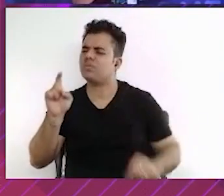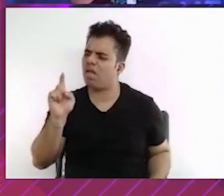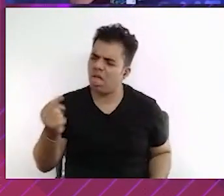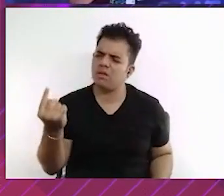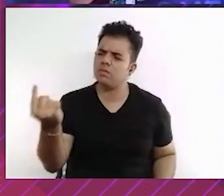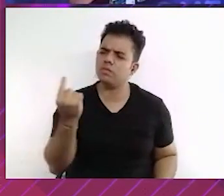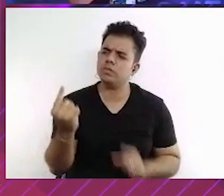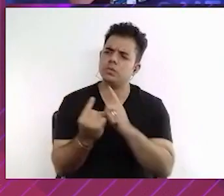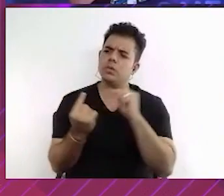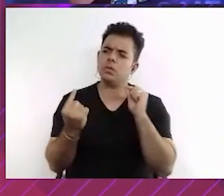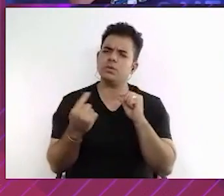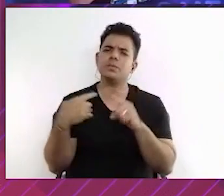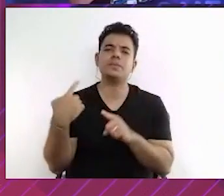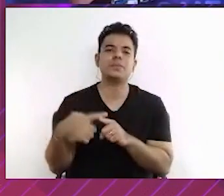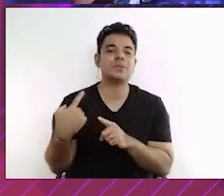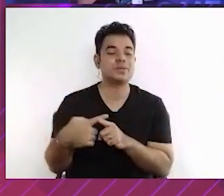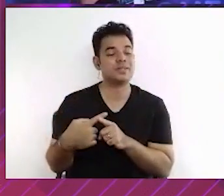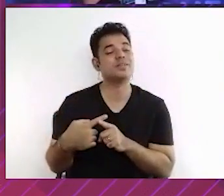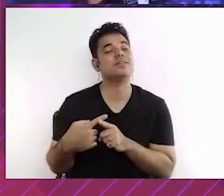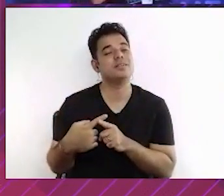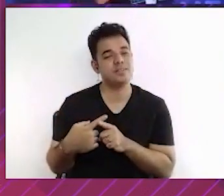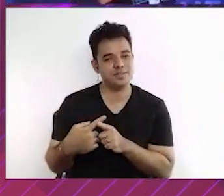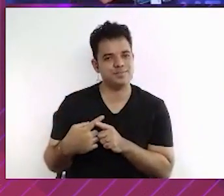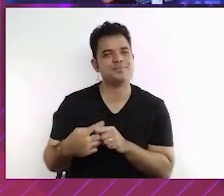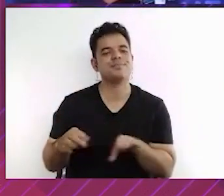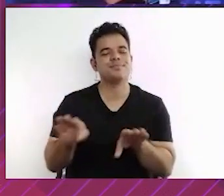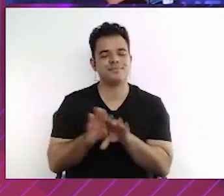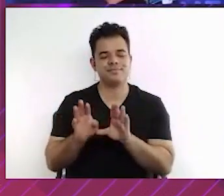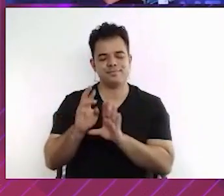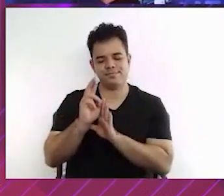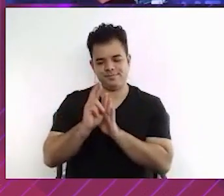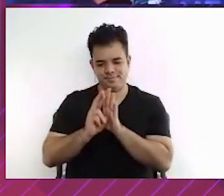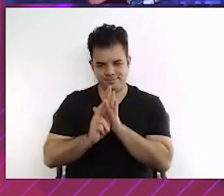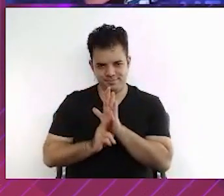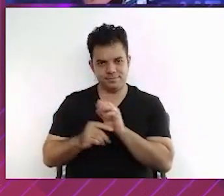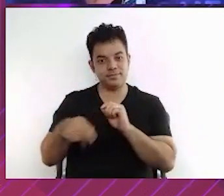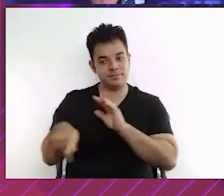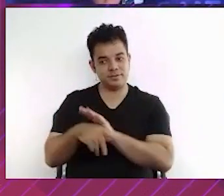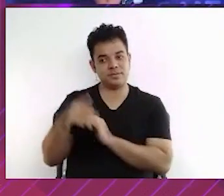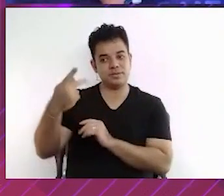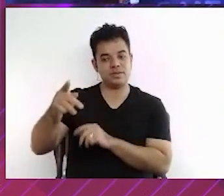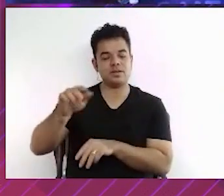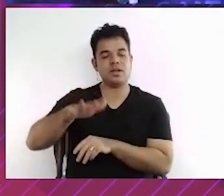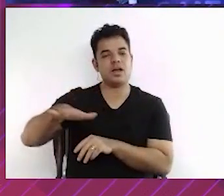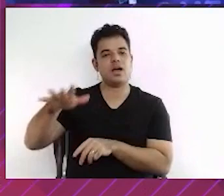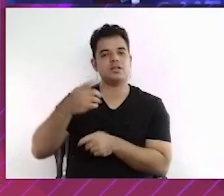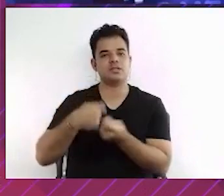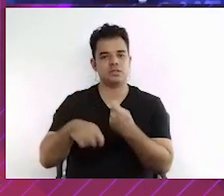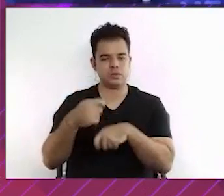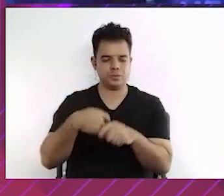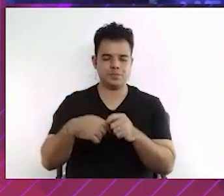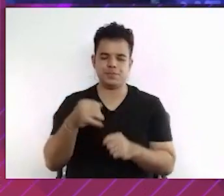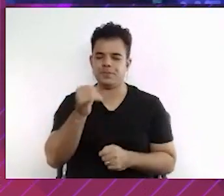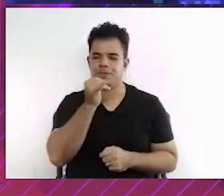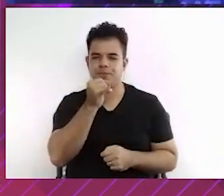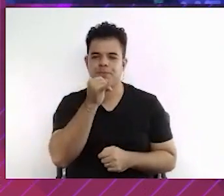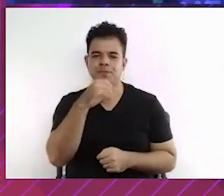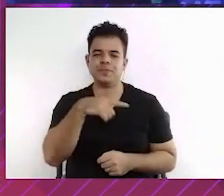entram as políticas. As políticas também podem ser decididas pela área de negócio. Aqui no exemplo, a gente